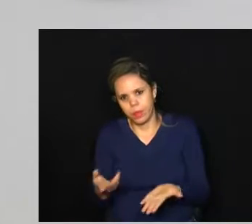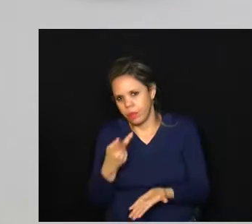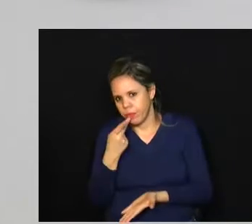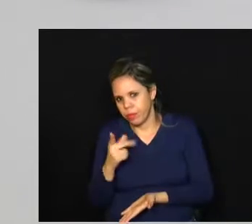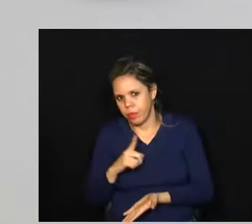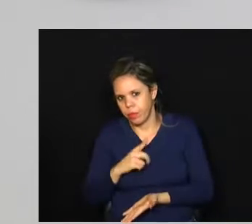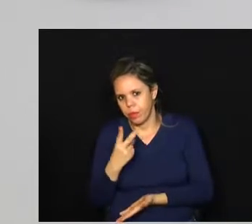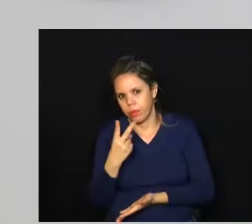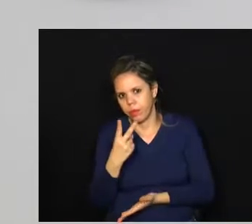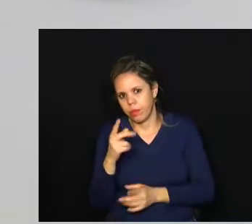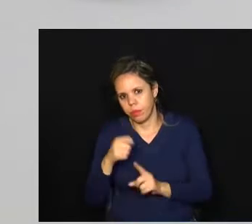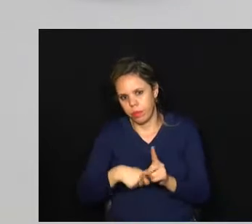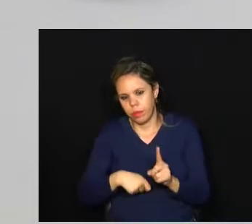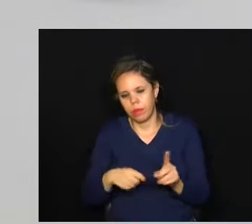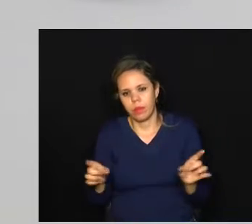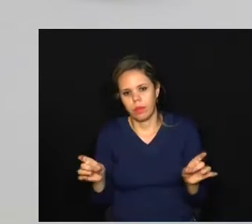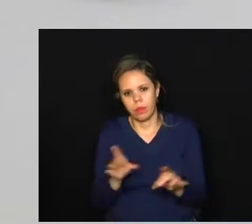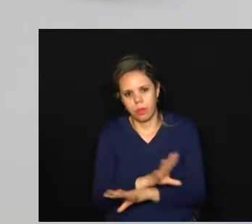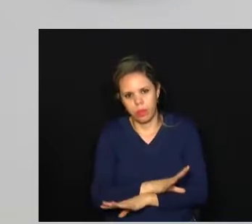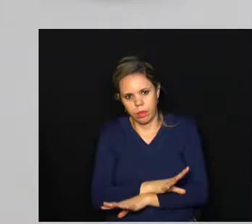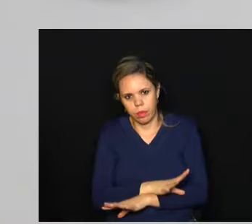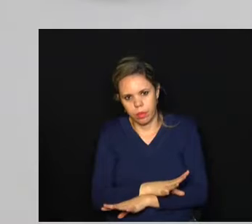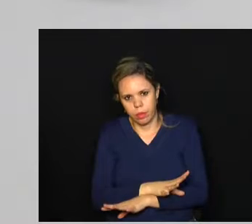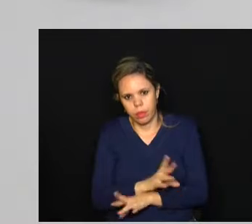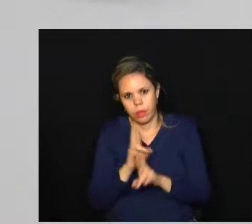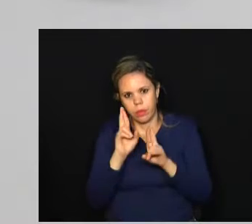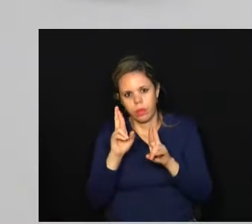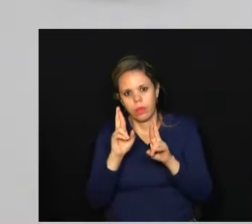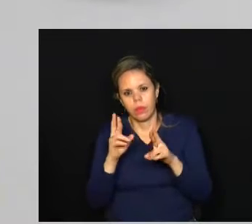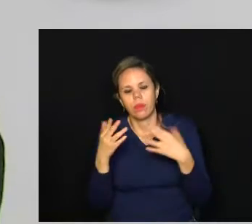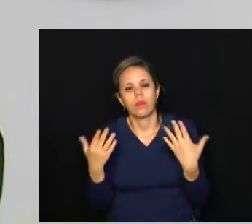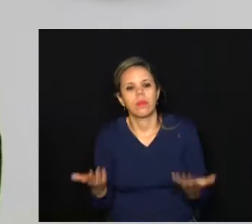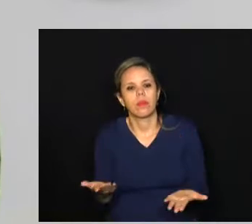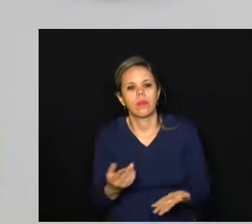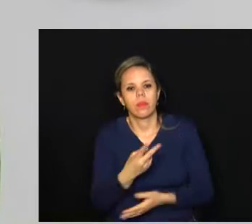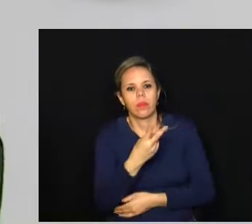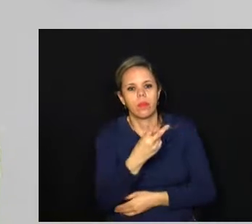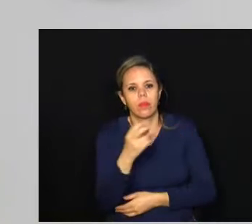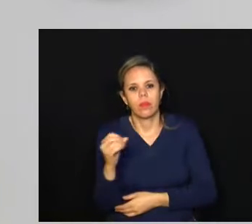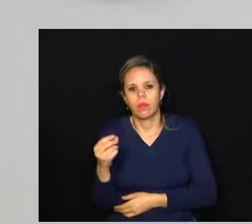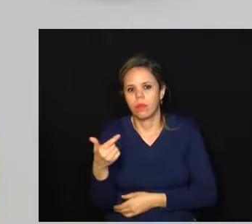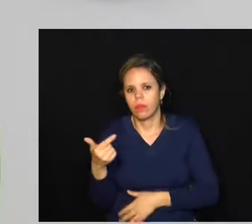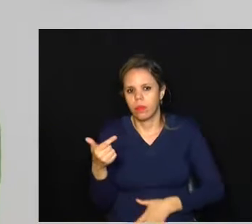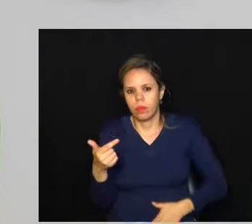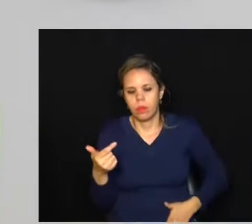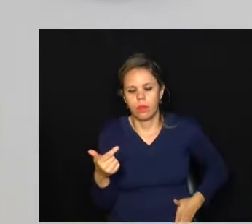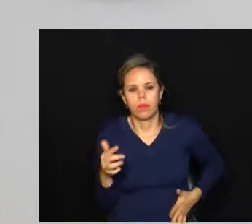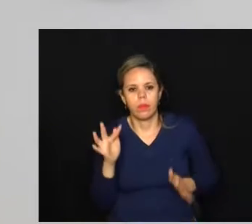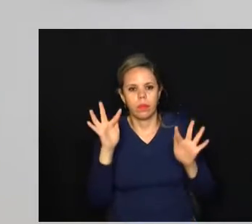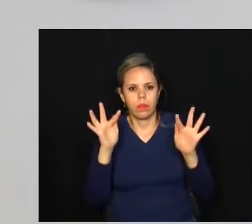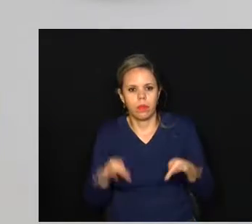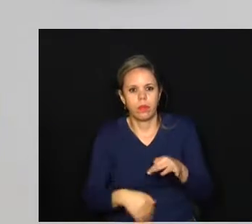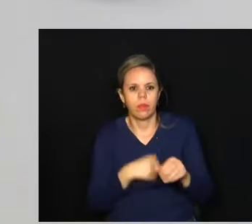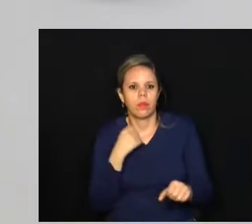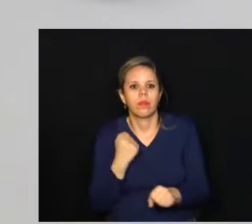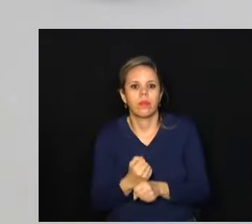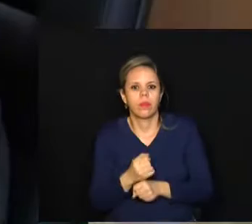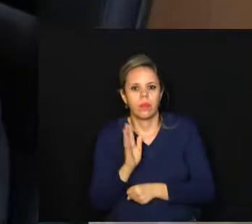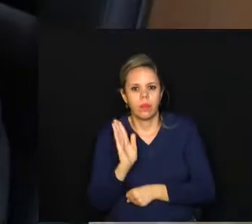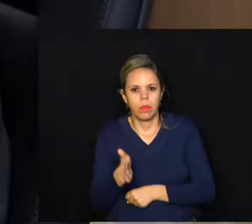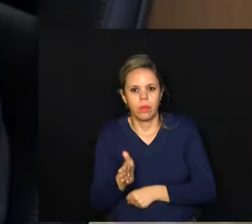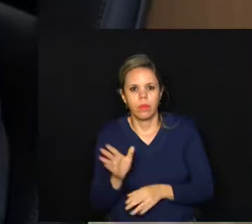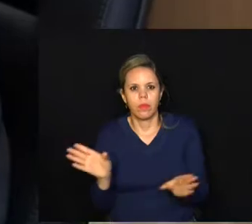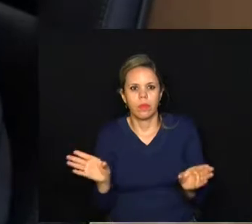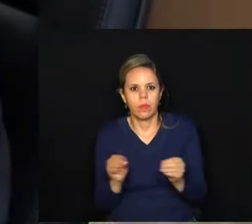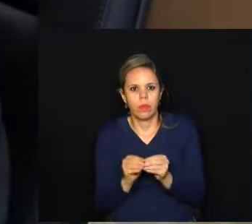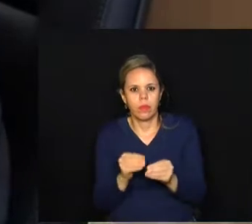ter 24 meses para terminar. Então esperamos que 2022, lá para o final do ano, ela já esteja